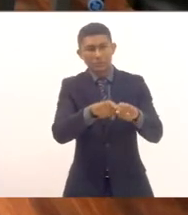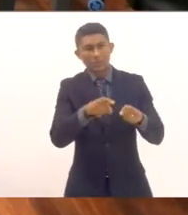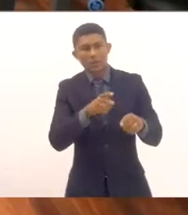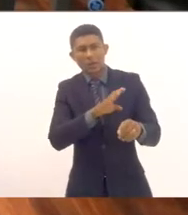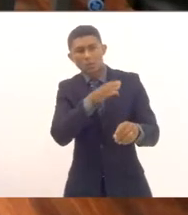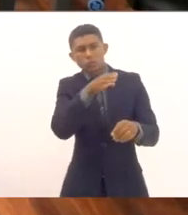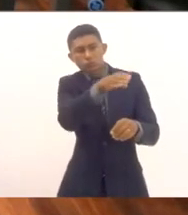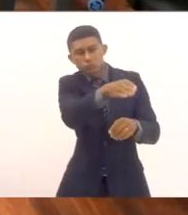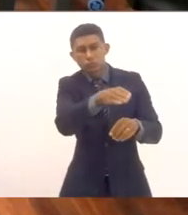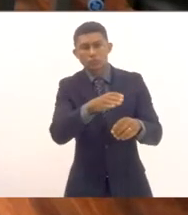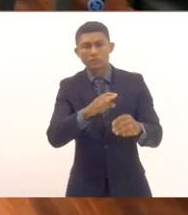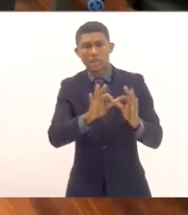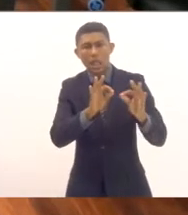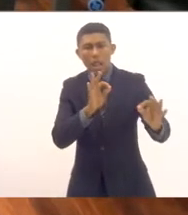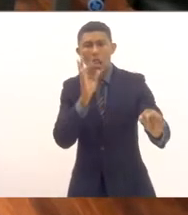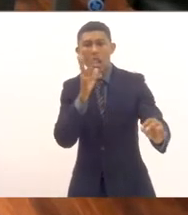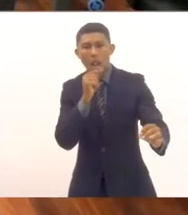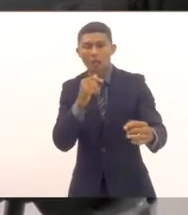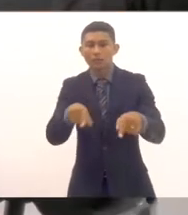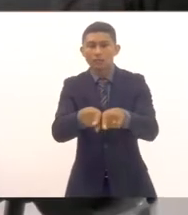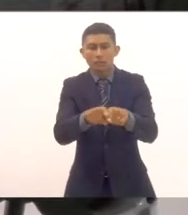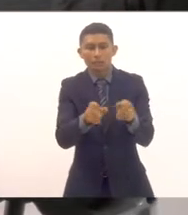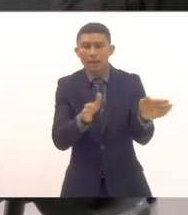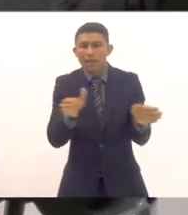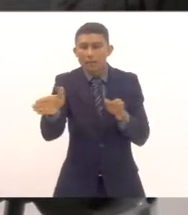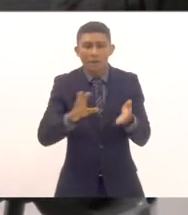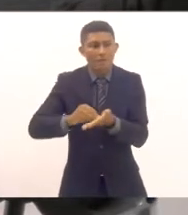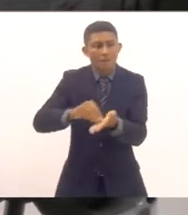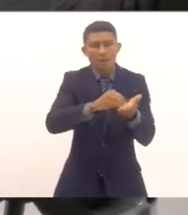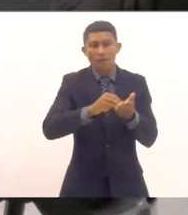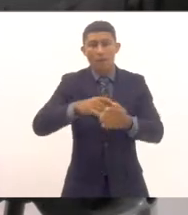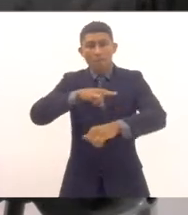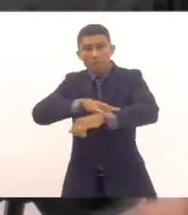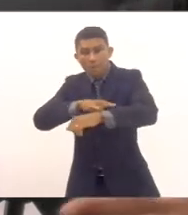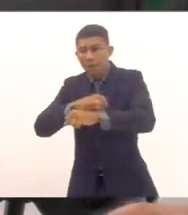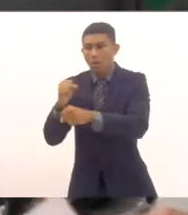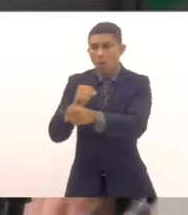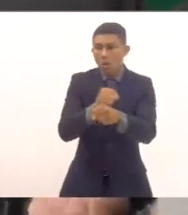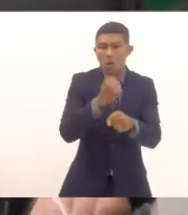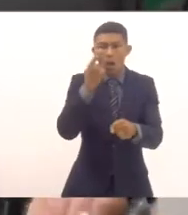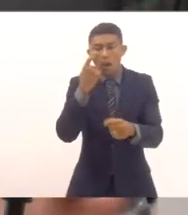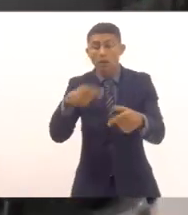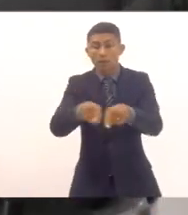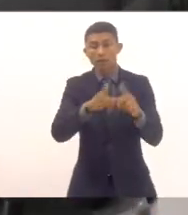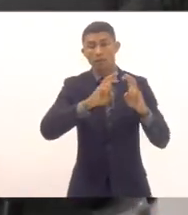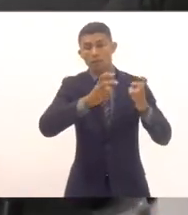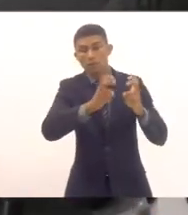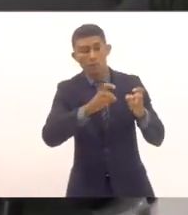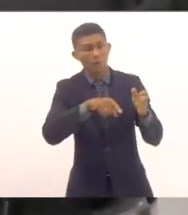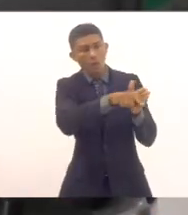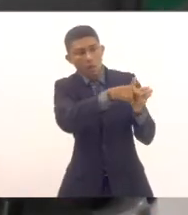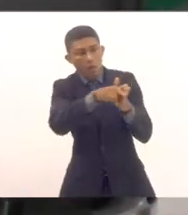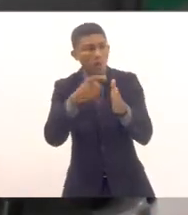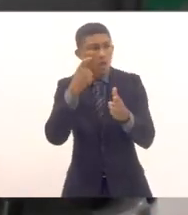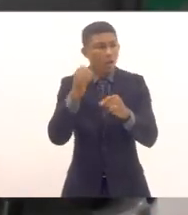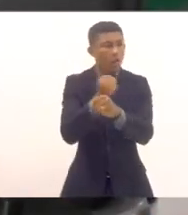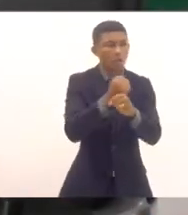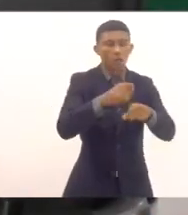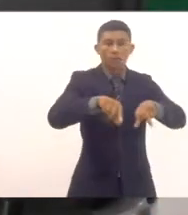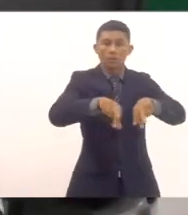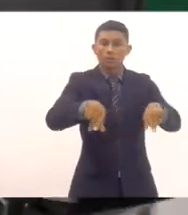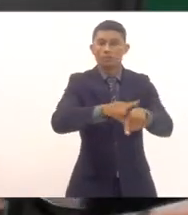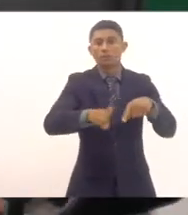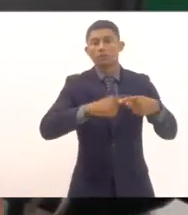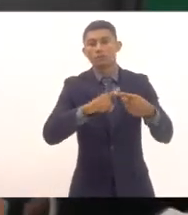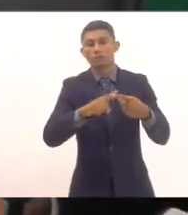viagens acessibilidade das estações construção de banheiros analisar as condições dos trens e estações retorno do ramal